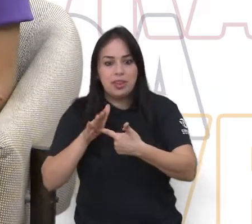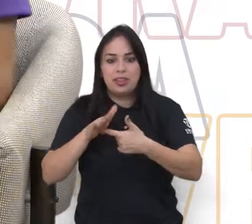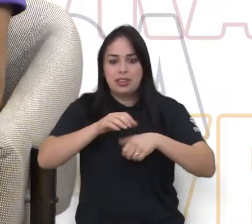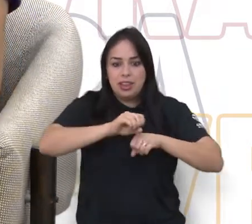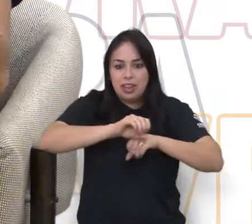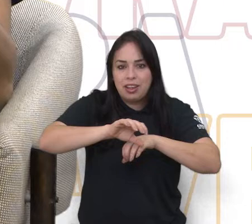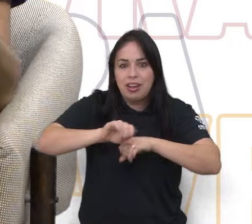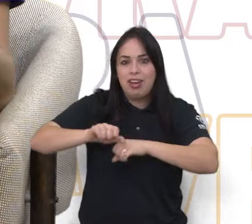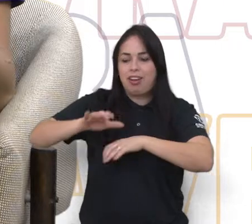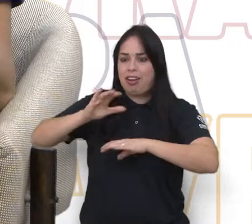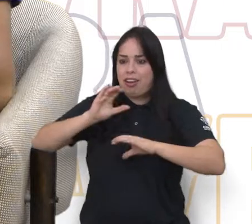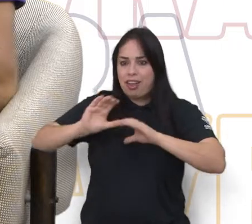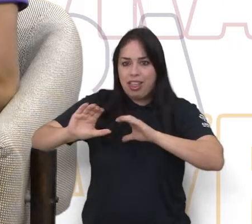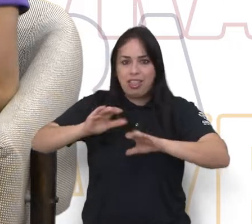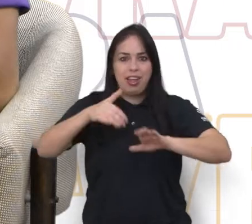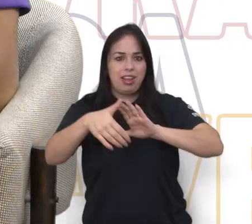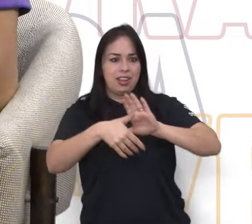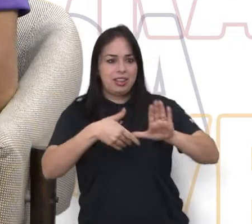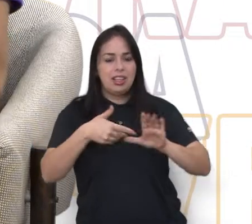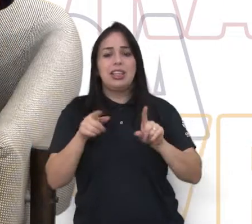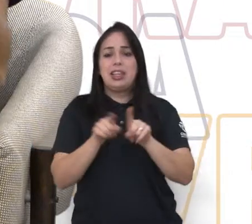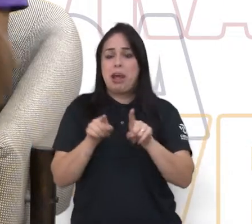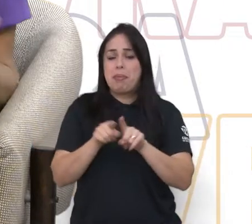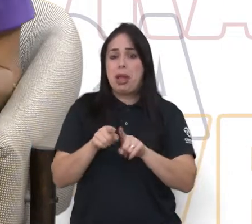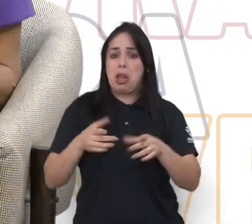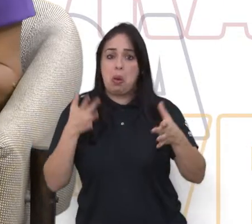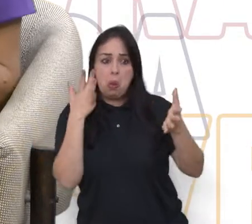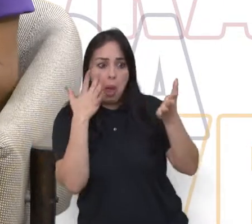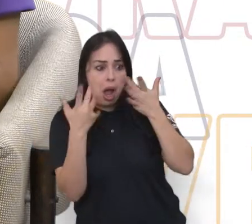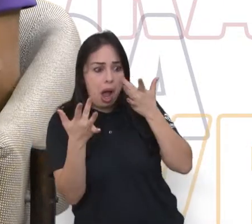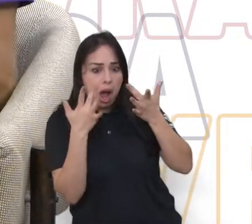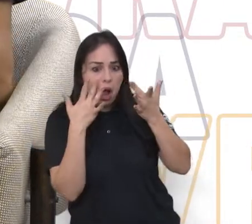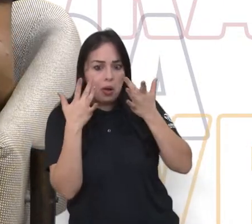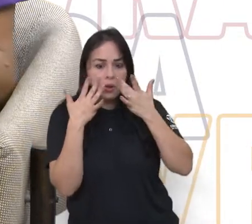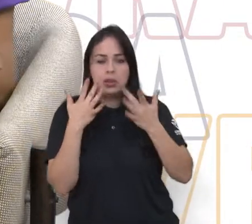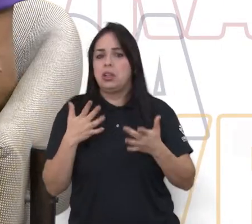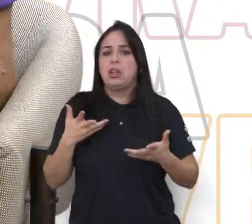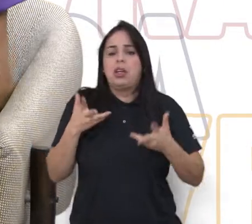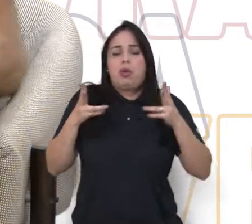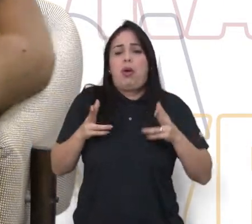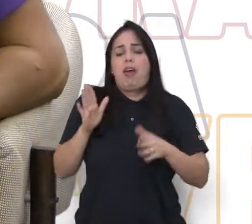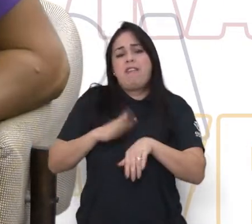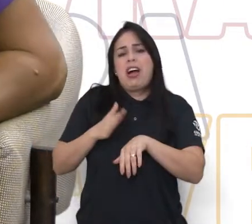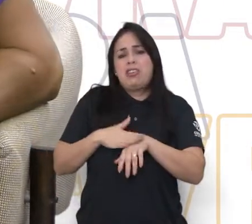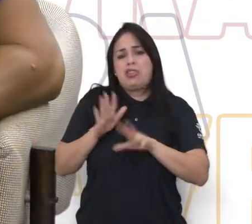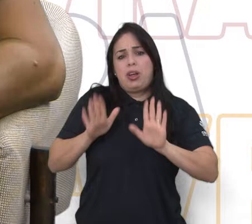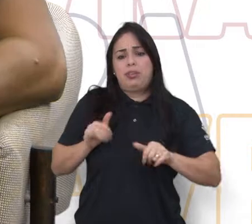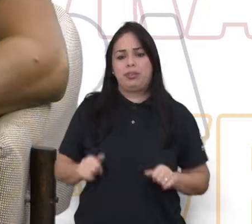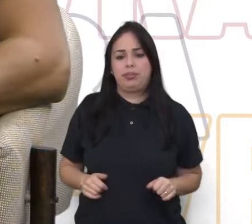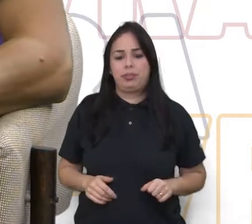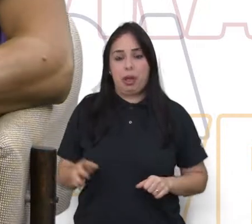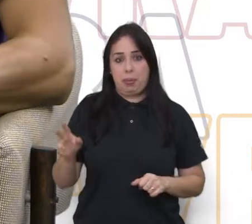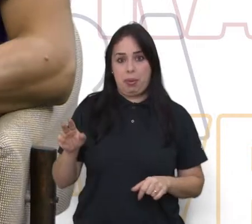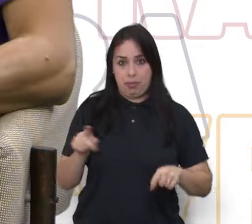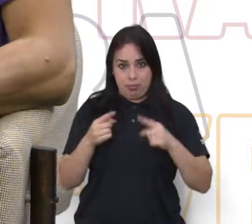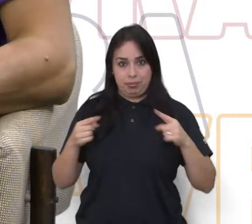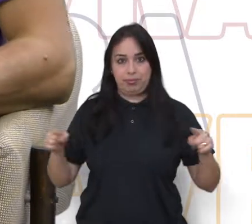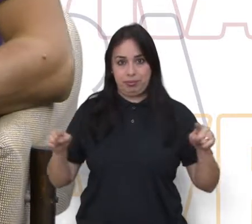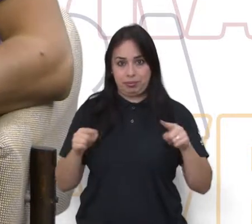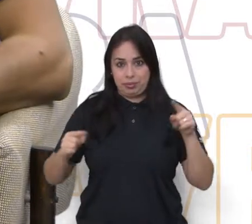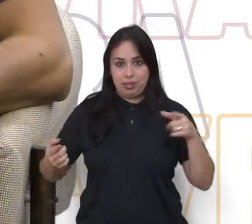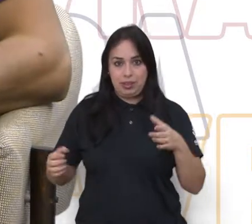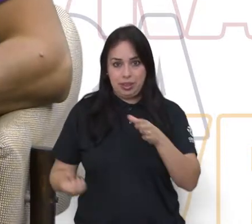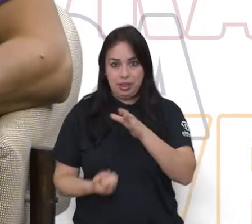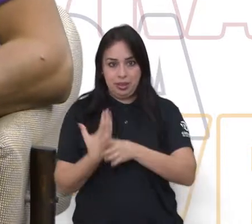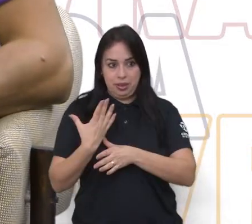mensagens cantadas, teatralizadas, como a gente sempre faz. Por exemplo, uma música que a gente